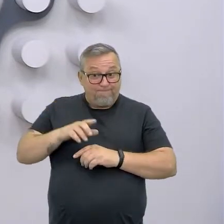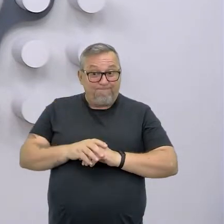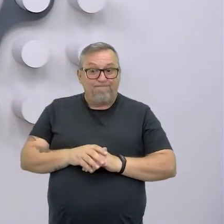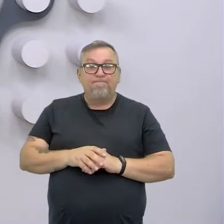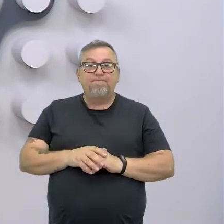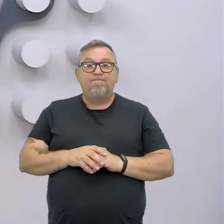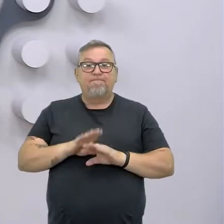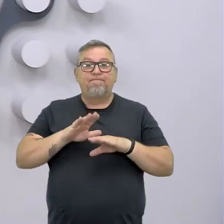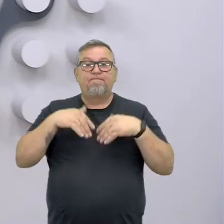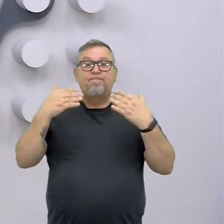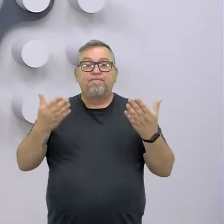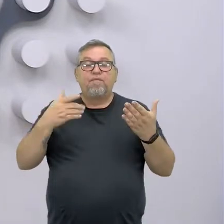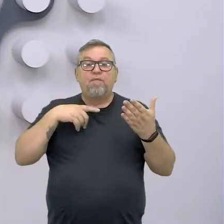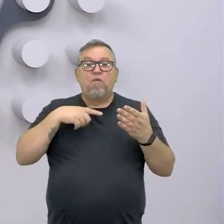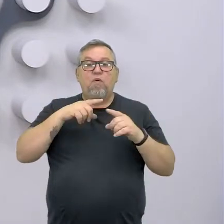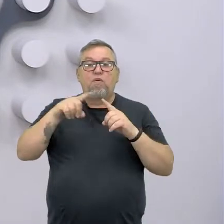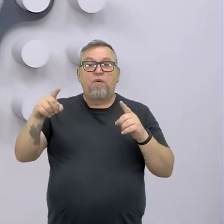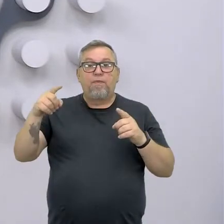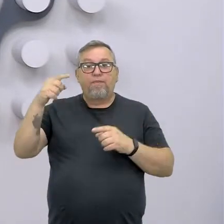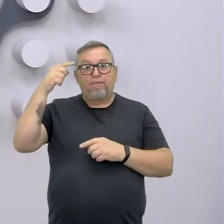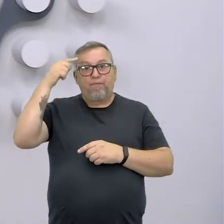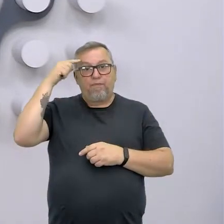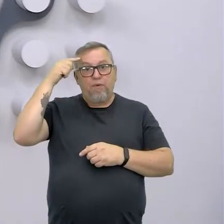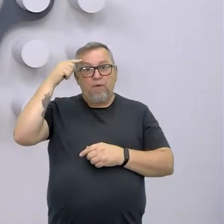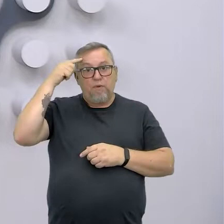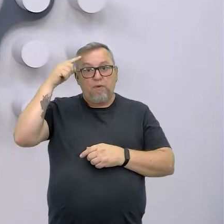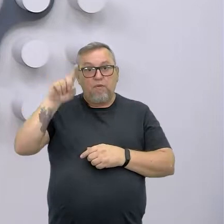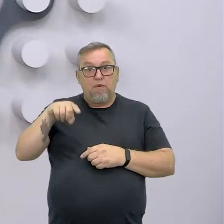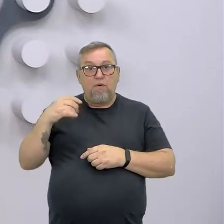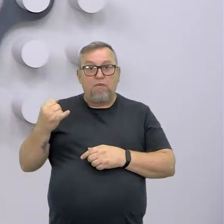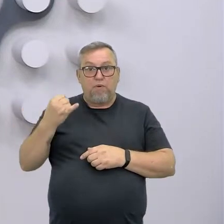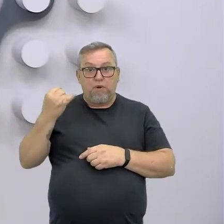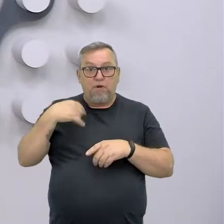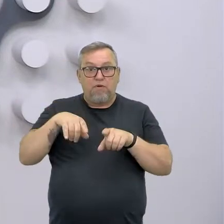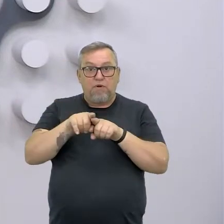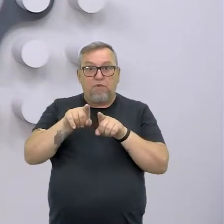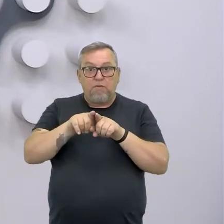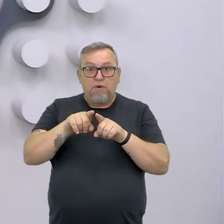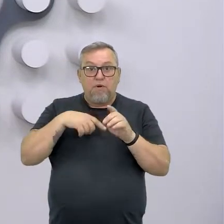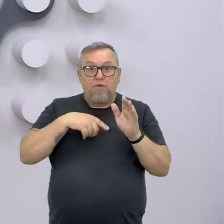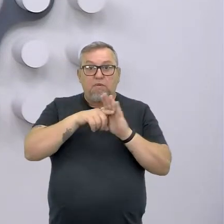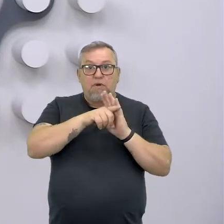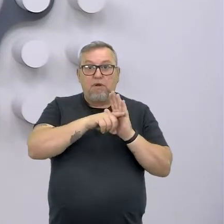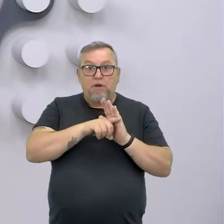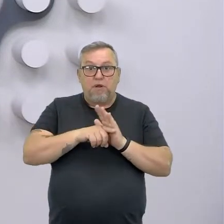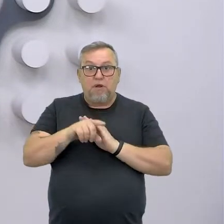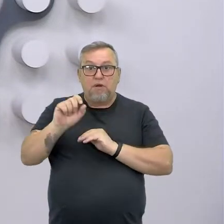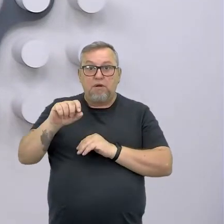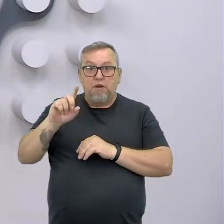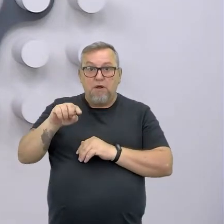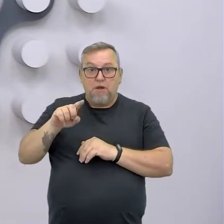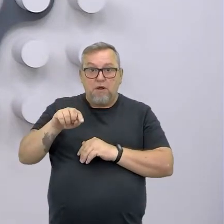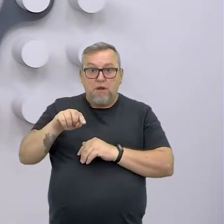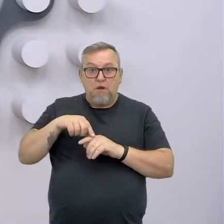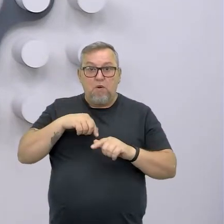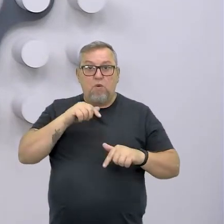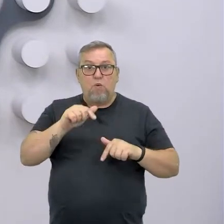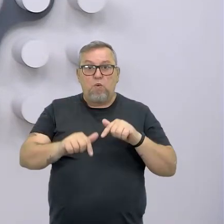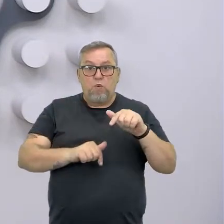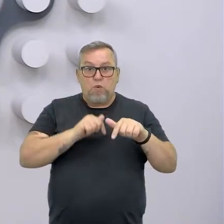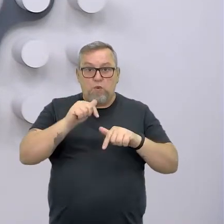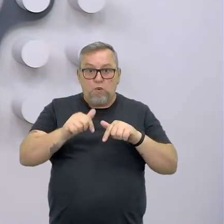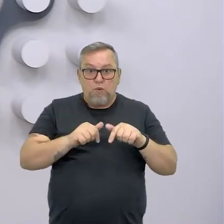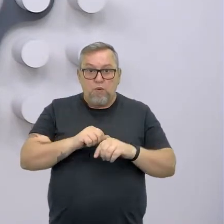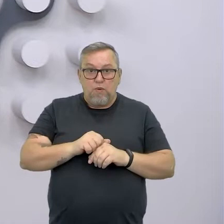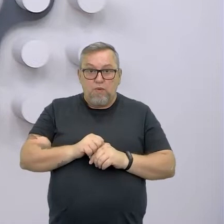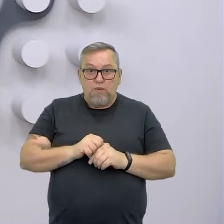Então, fica aí já uma coisa bem importante nessa tarefa de pesquisar, que é o trabalho, né? Olha